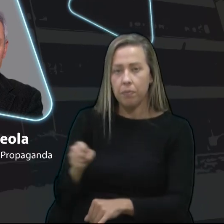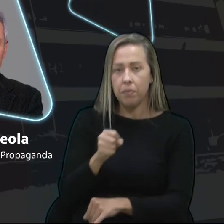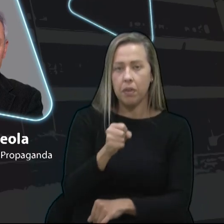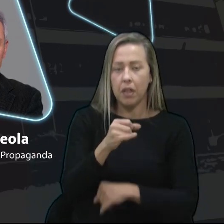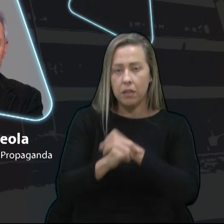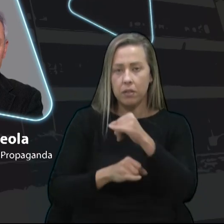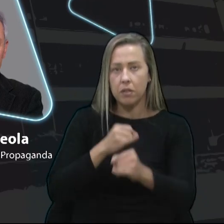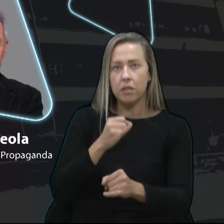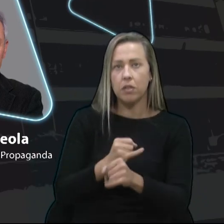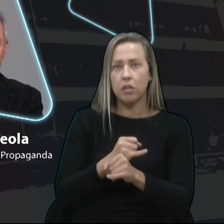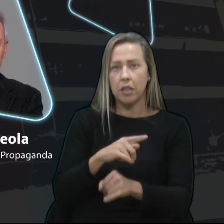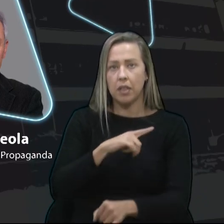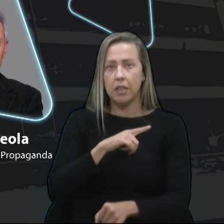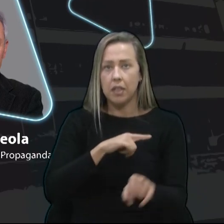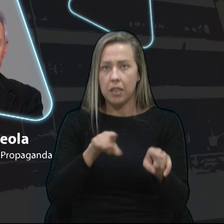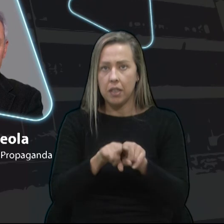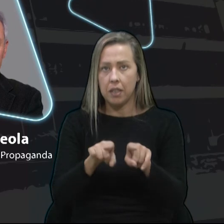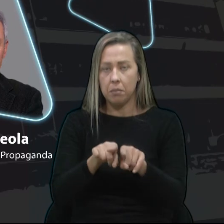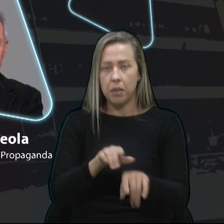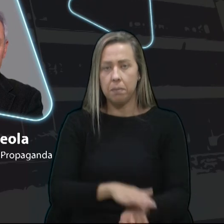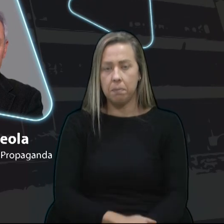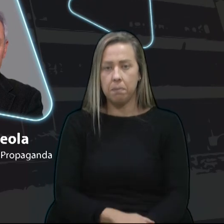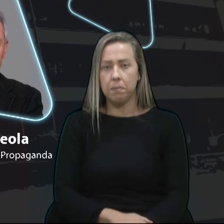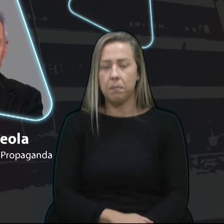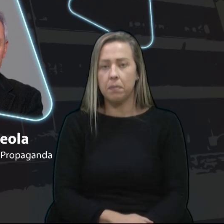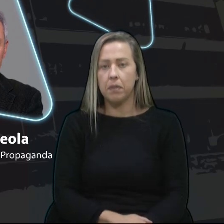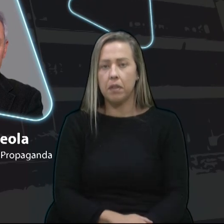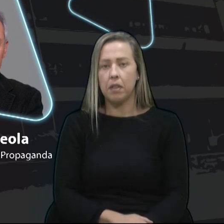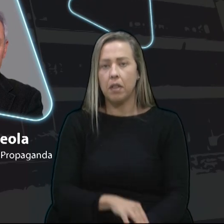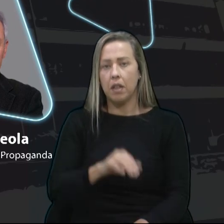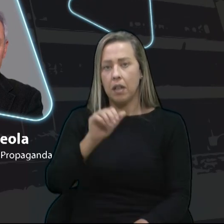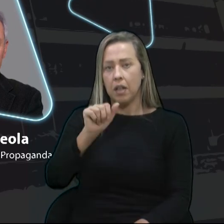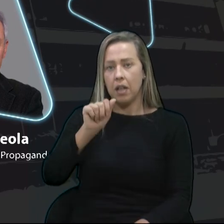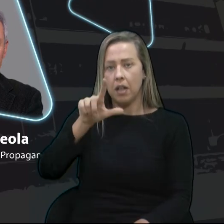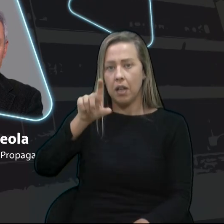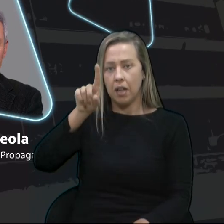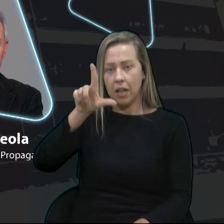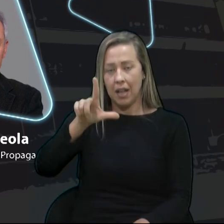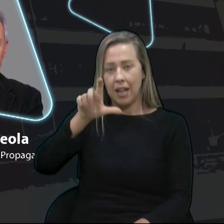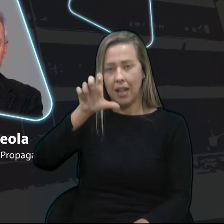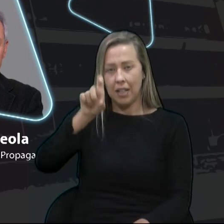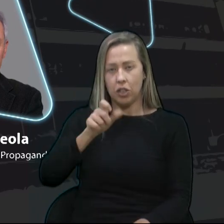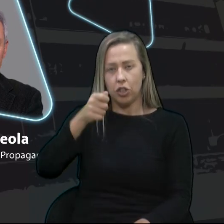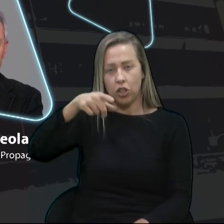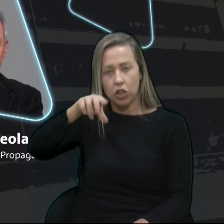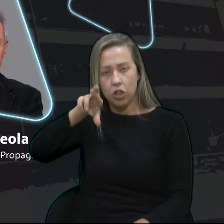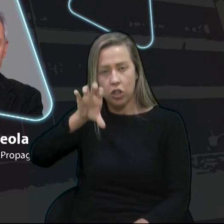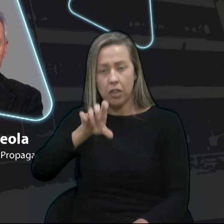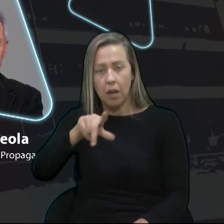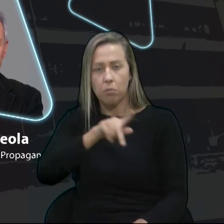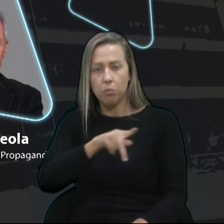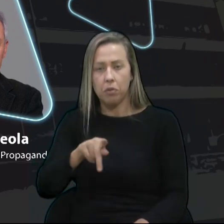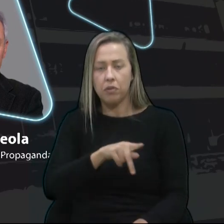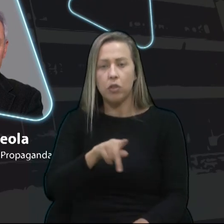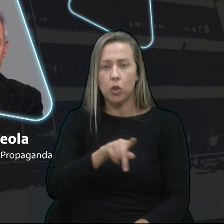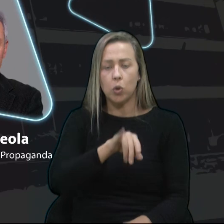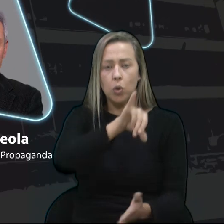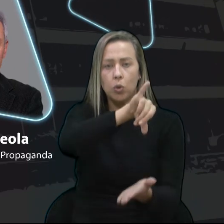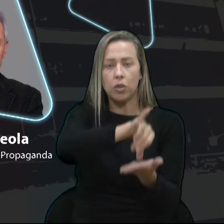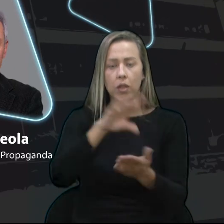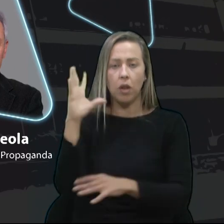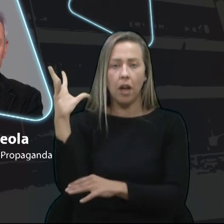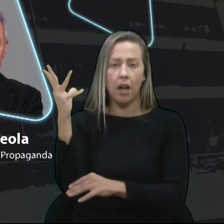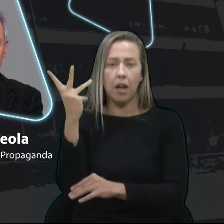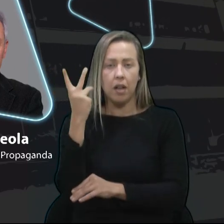digital. Nós vamos ter ainda a presença do publicitário Alexandre Derlan, que é professor do Centro Universitário da Serra